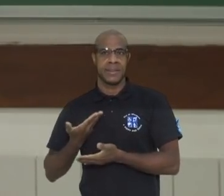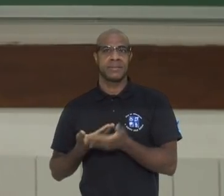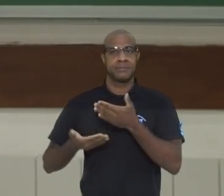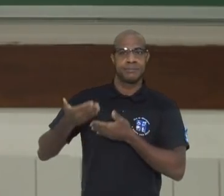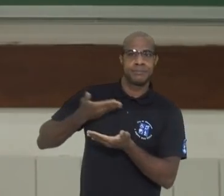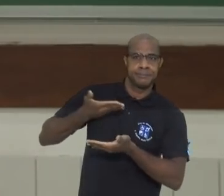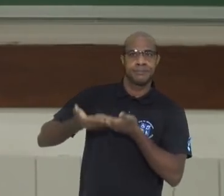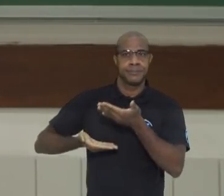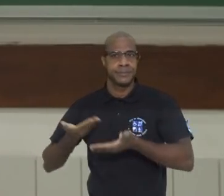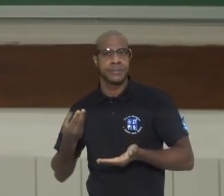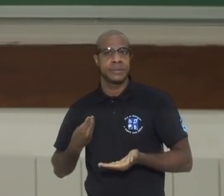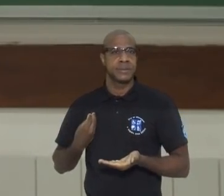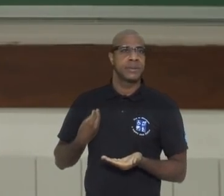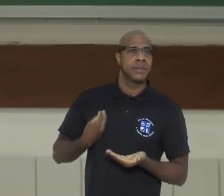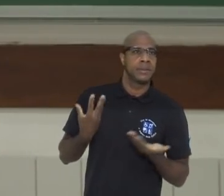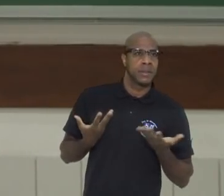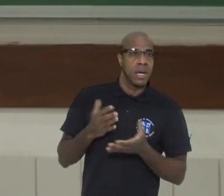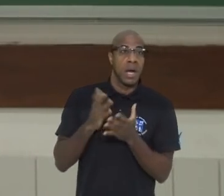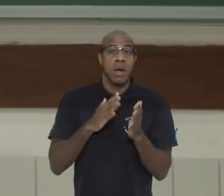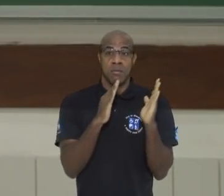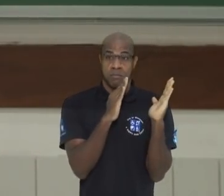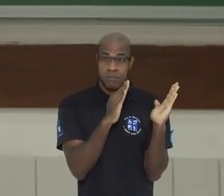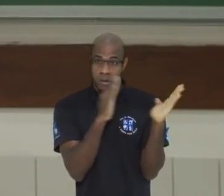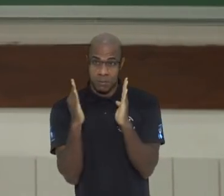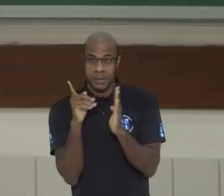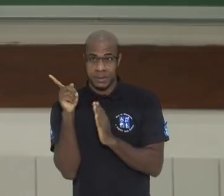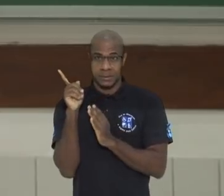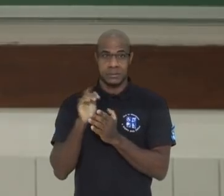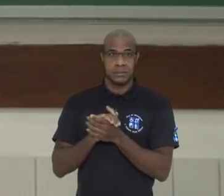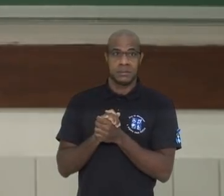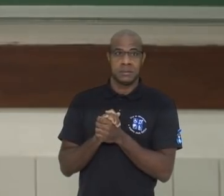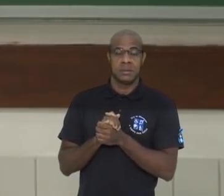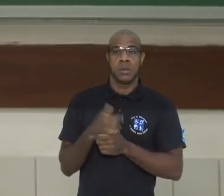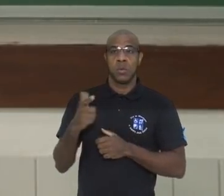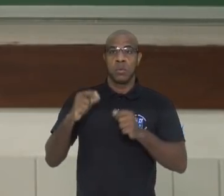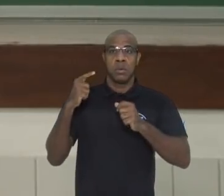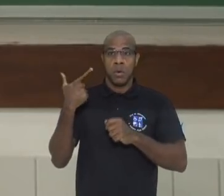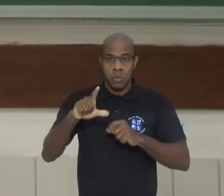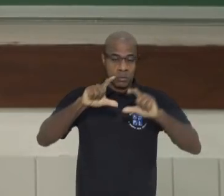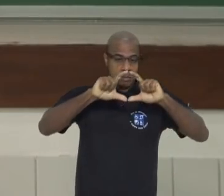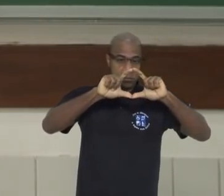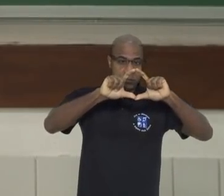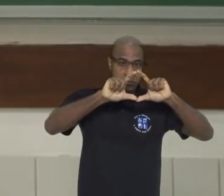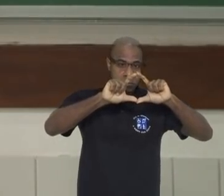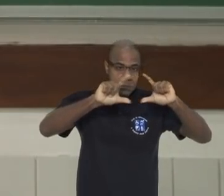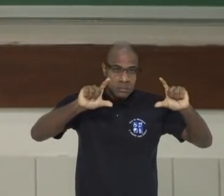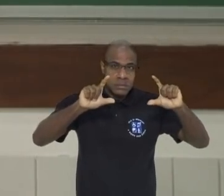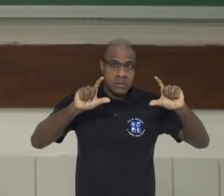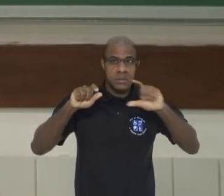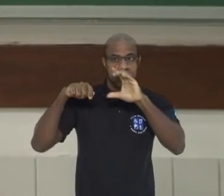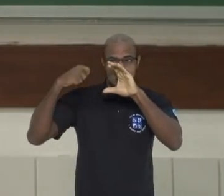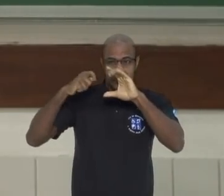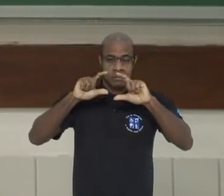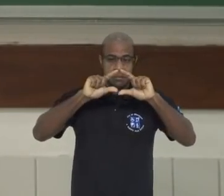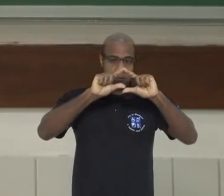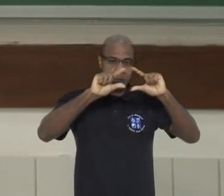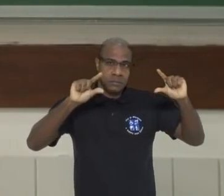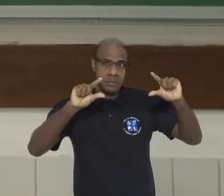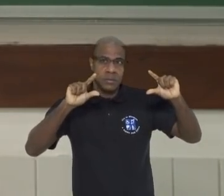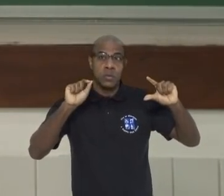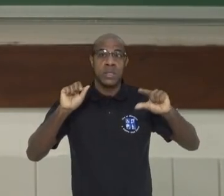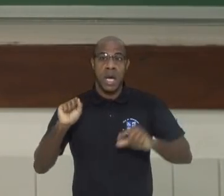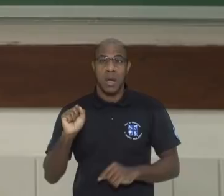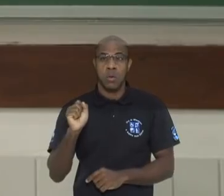Ok? Vamos acompanhar, então, outro trecho do vídeo em que